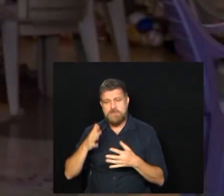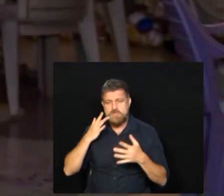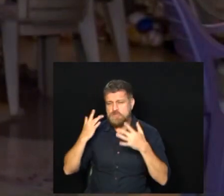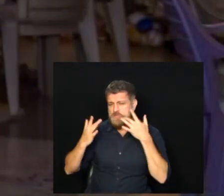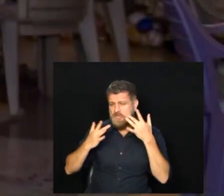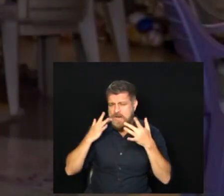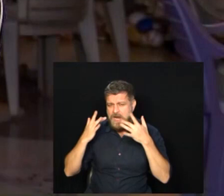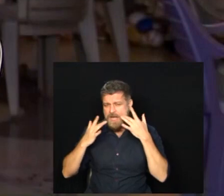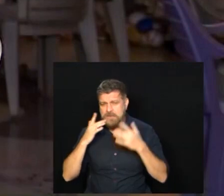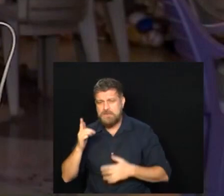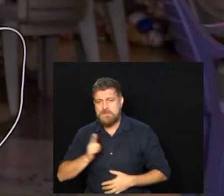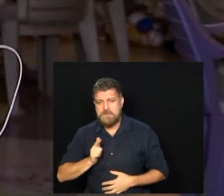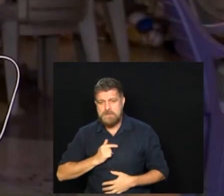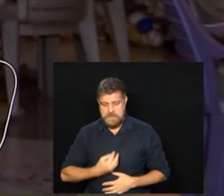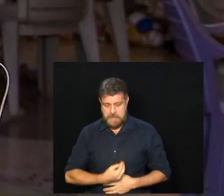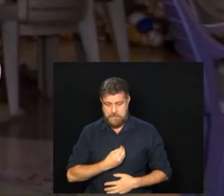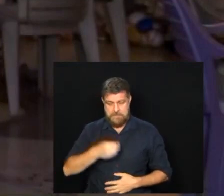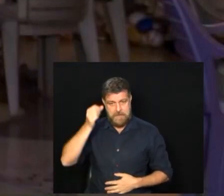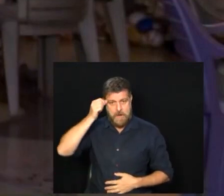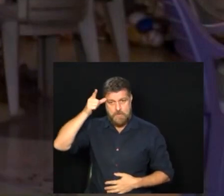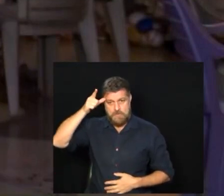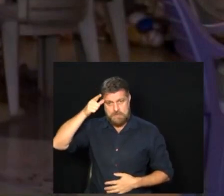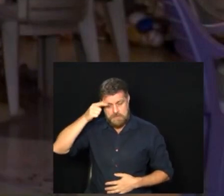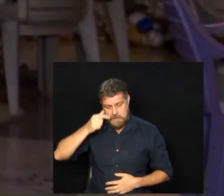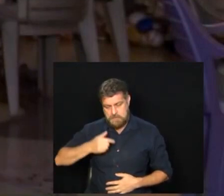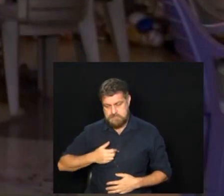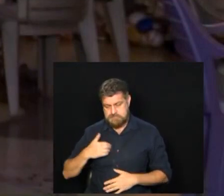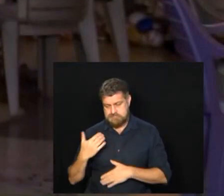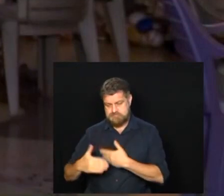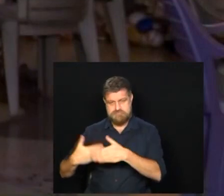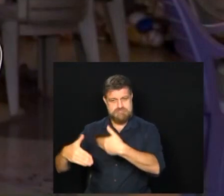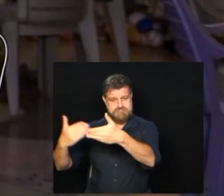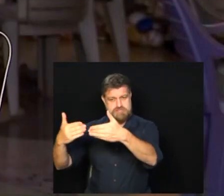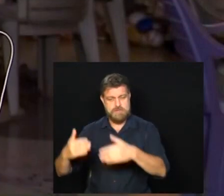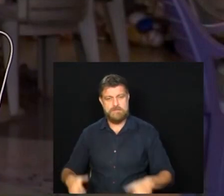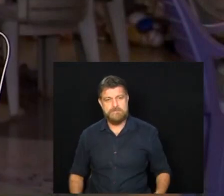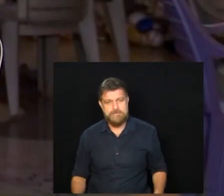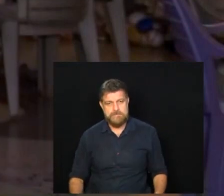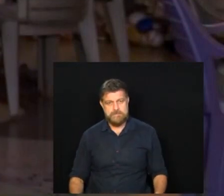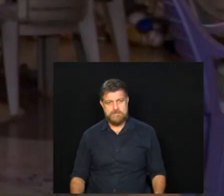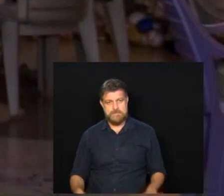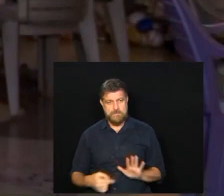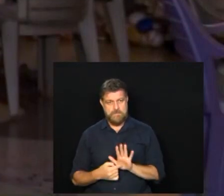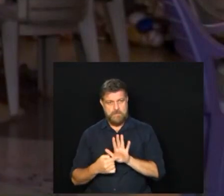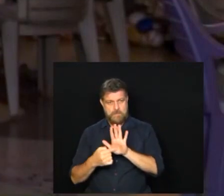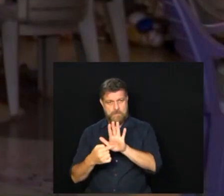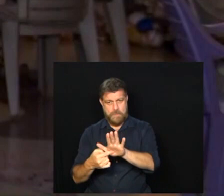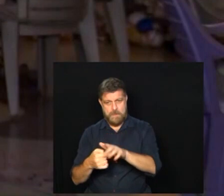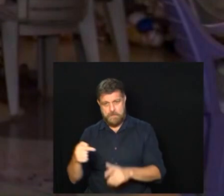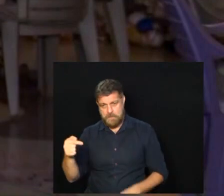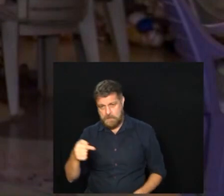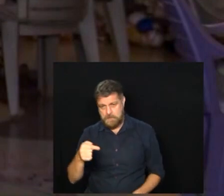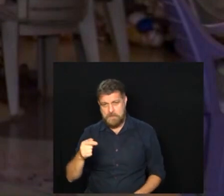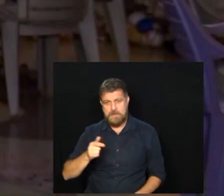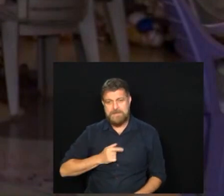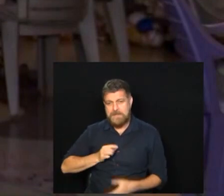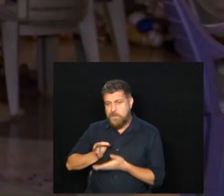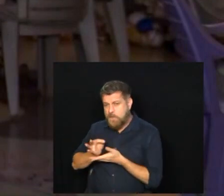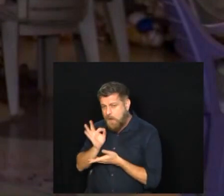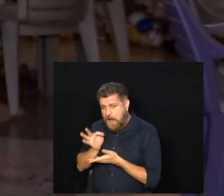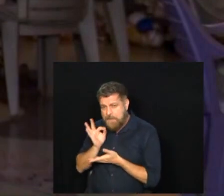tem uma vida cultural bastante forte. Bom, a gente acabou de mostrar, inclusive, o espaço que vocês têm aqui. É um café,